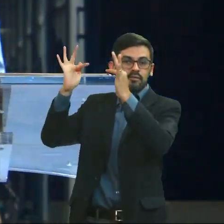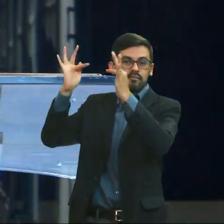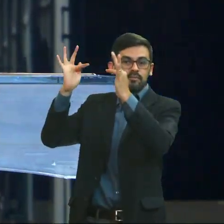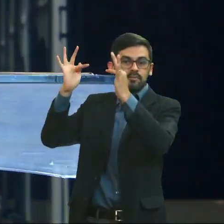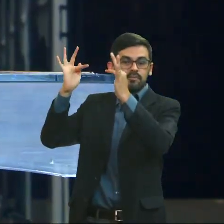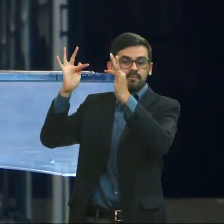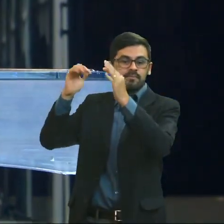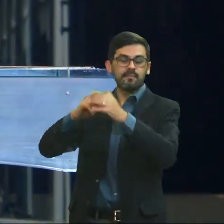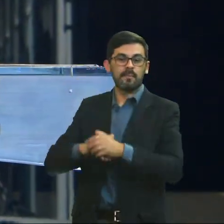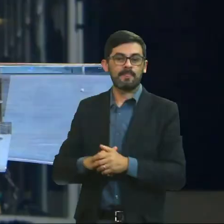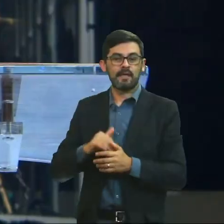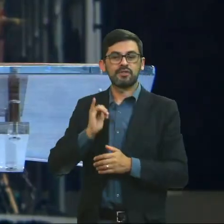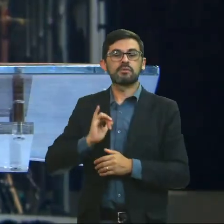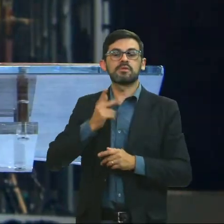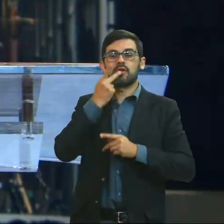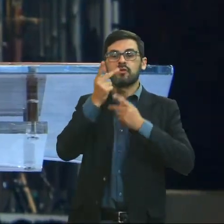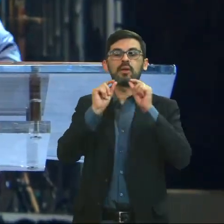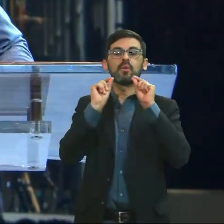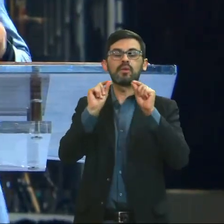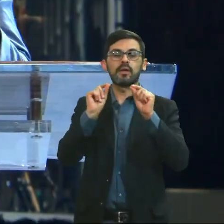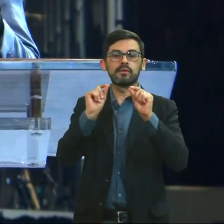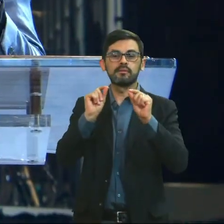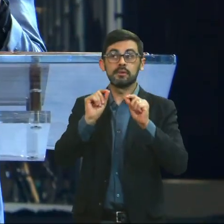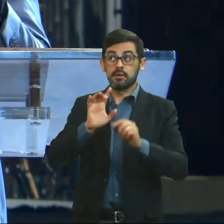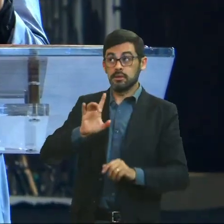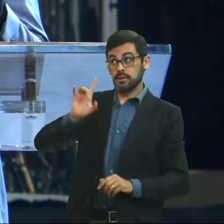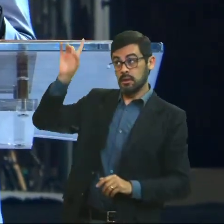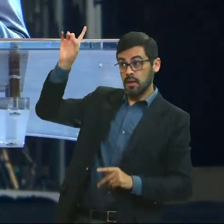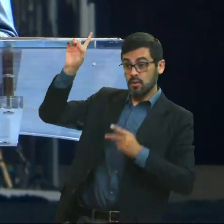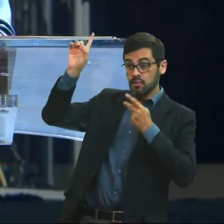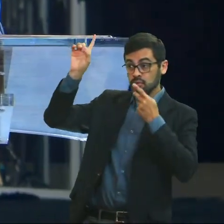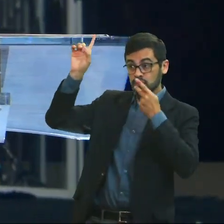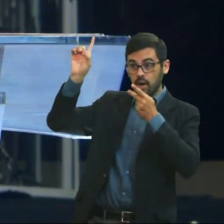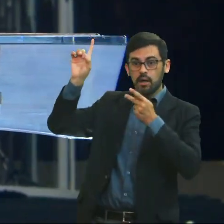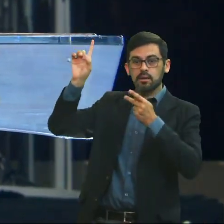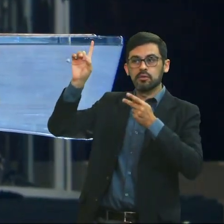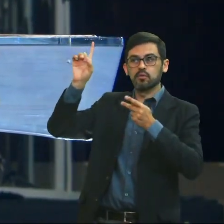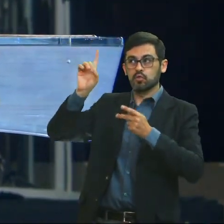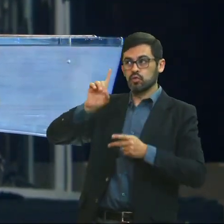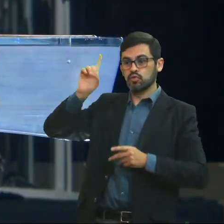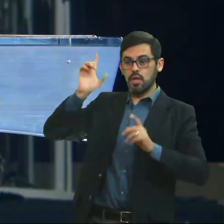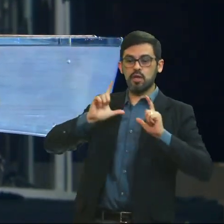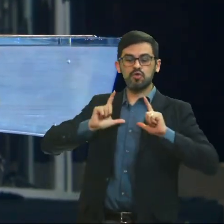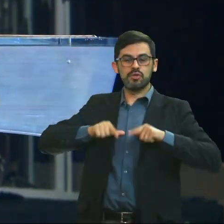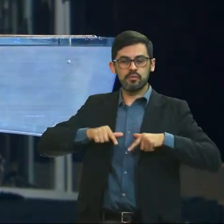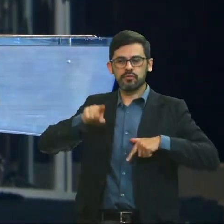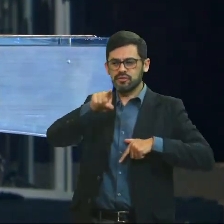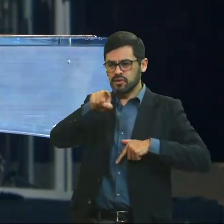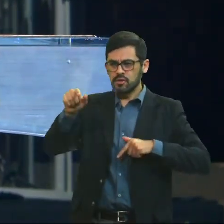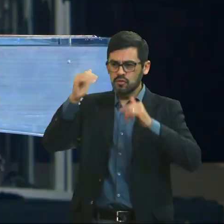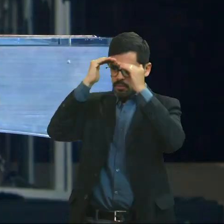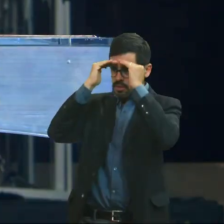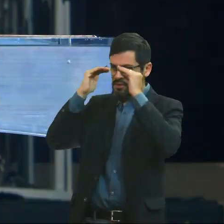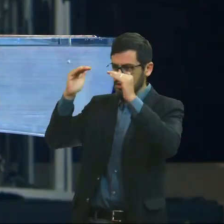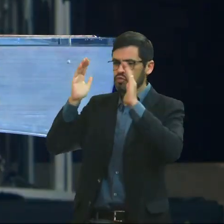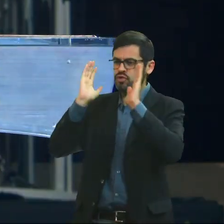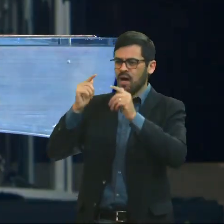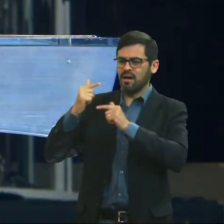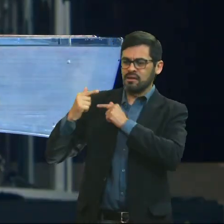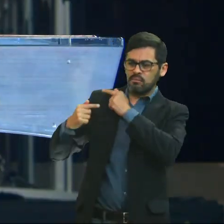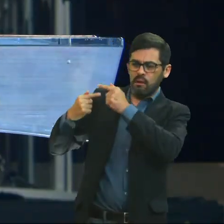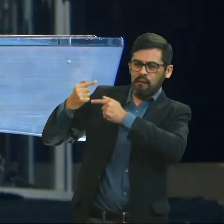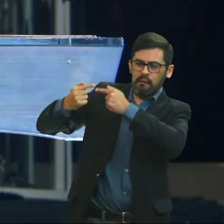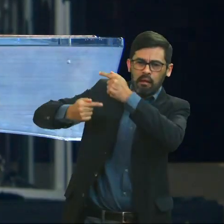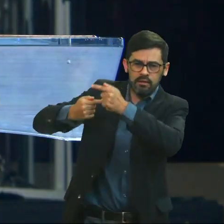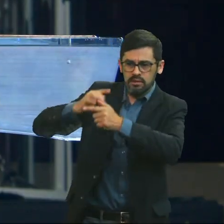assim, Jeremias vai dizer para eles, assim diz o Senhor dos Exércitos, Deus de Israel, vocês têm obedecido aquilo que seus antepassados,